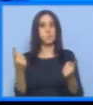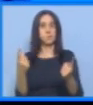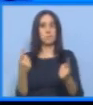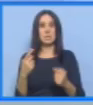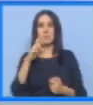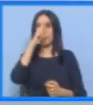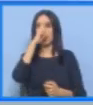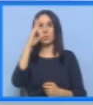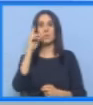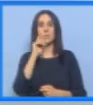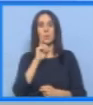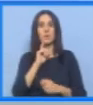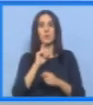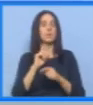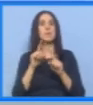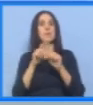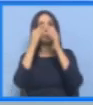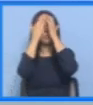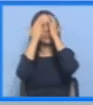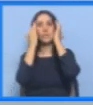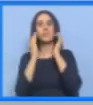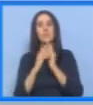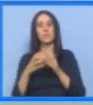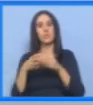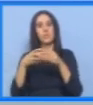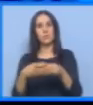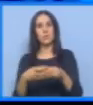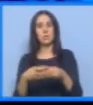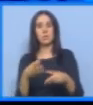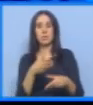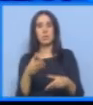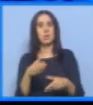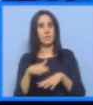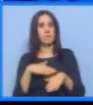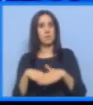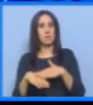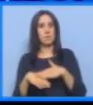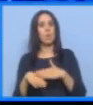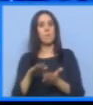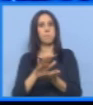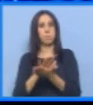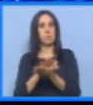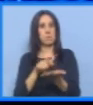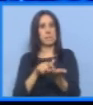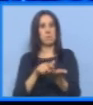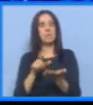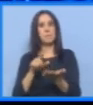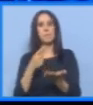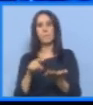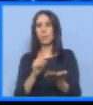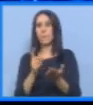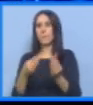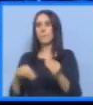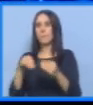são as irmãs. Das irmãs e estão a fazê-lo não somente com esta publicação, mas também